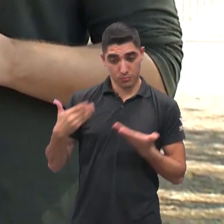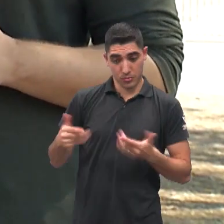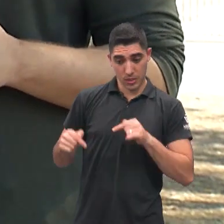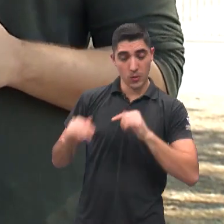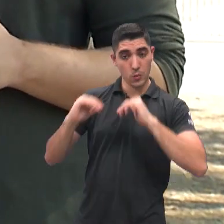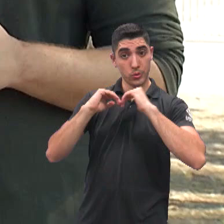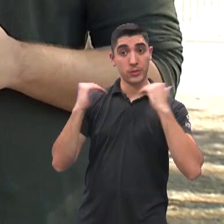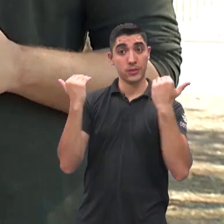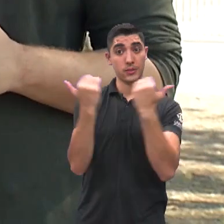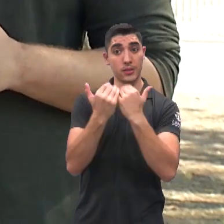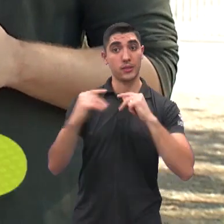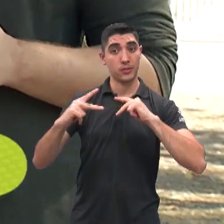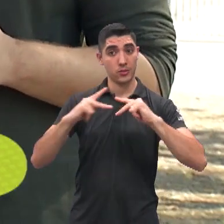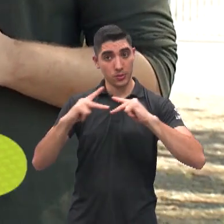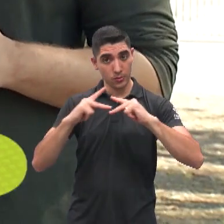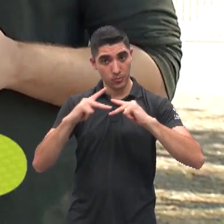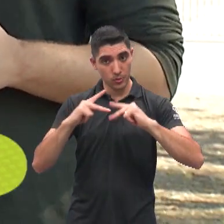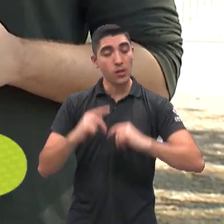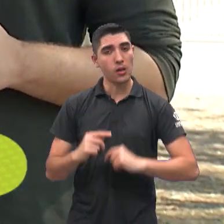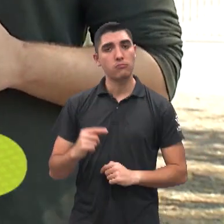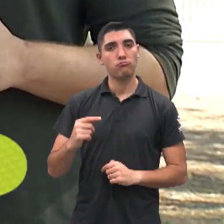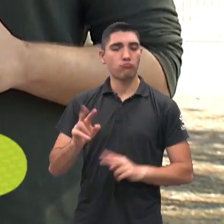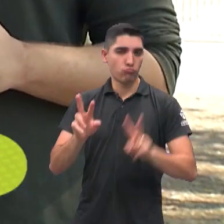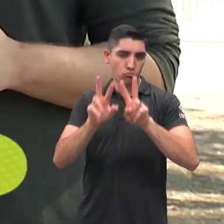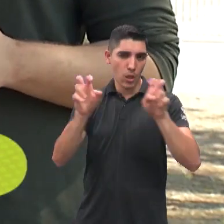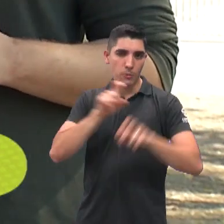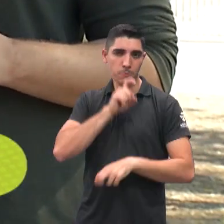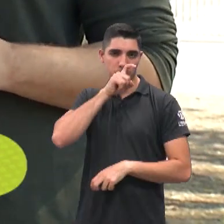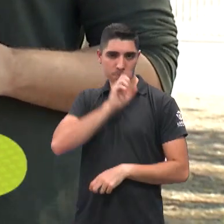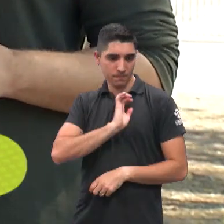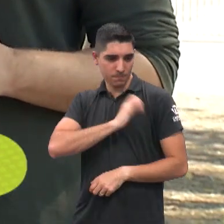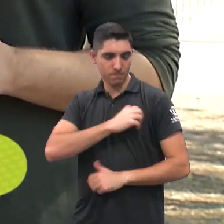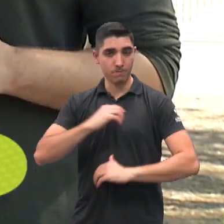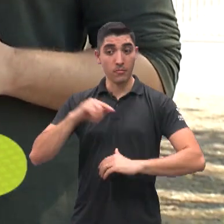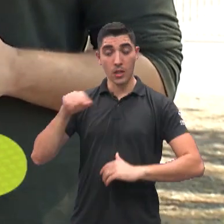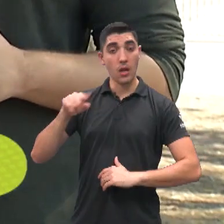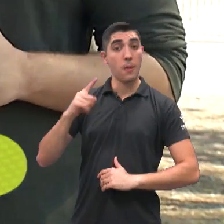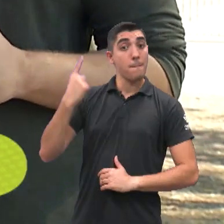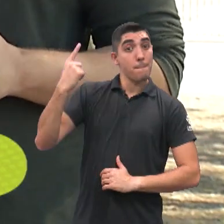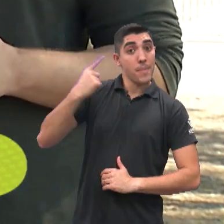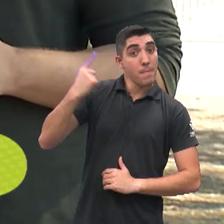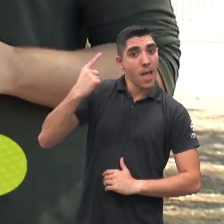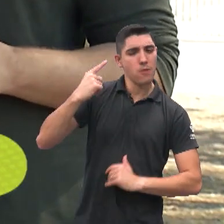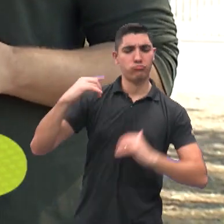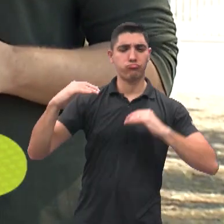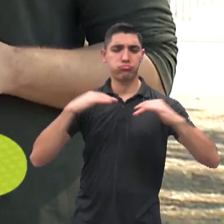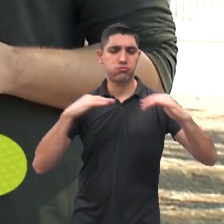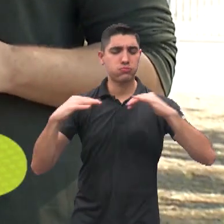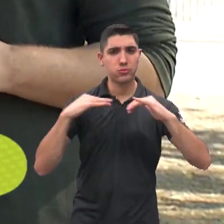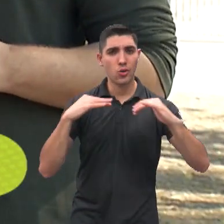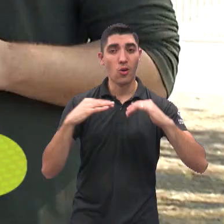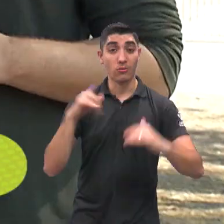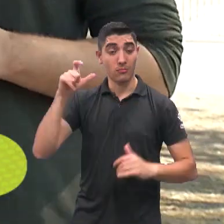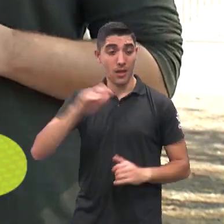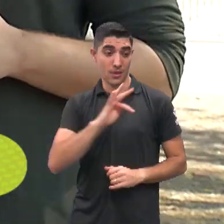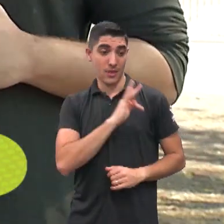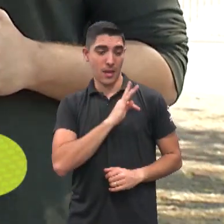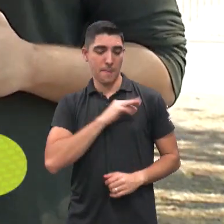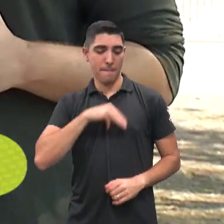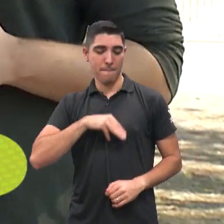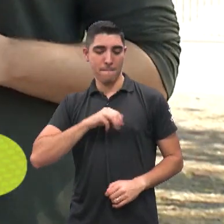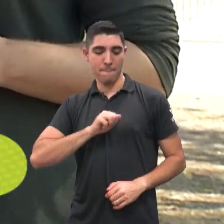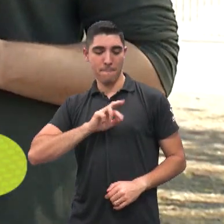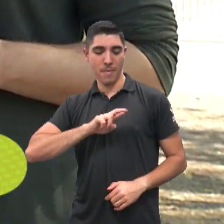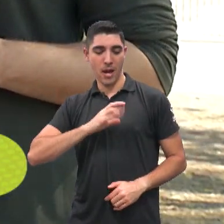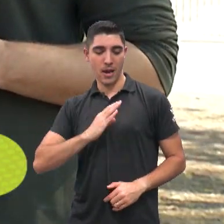Pereira para a gente falar sobre o São José Esporte Clube, que entrou em campo pela primeira vez sob o comando do técnico Marcelo Marelli, ainda que